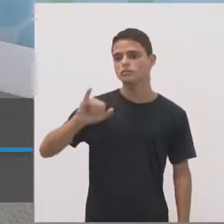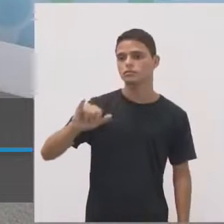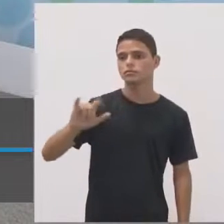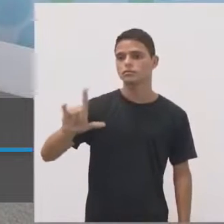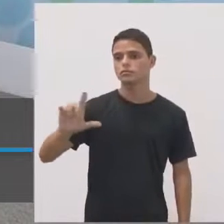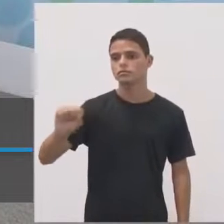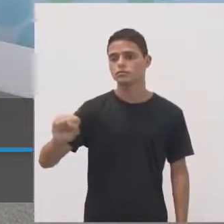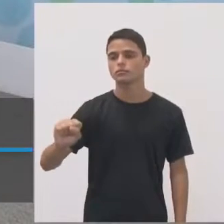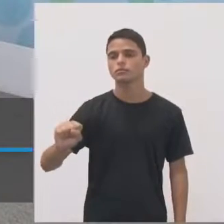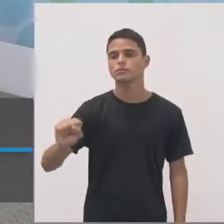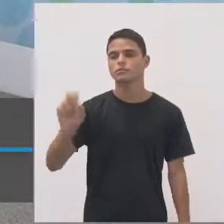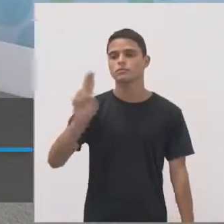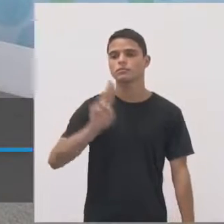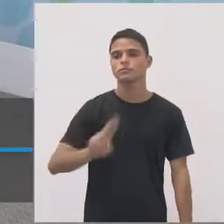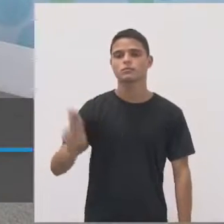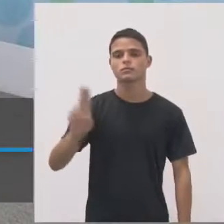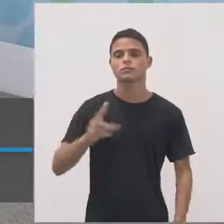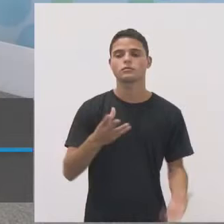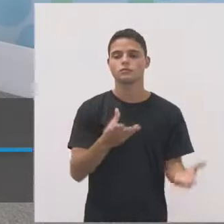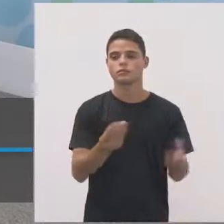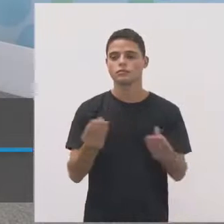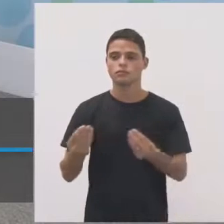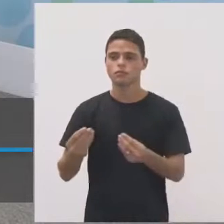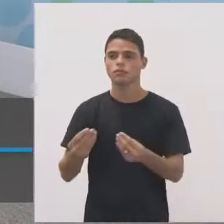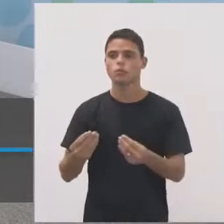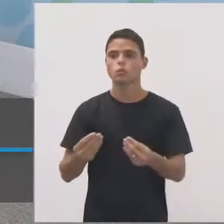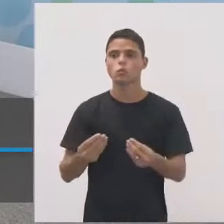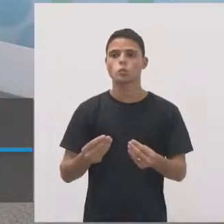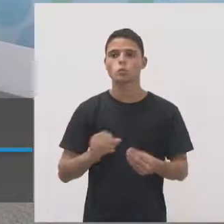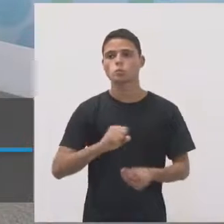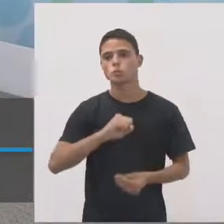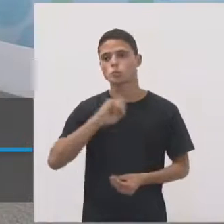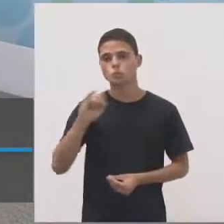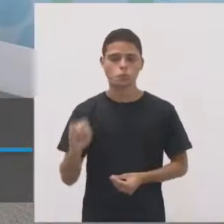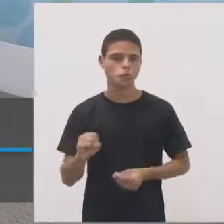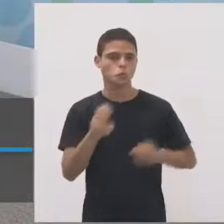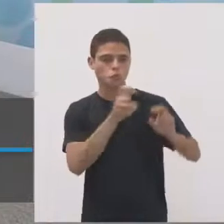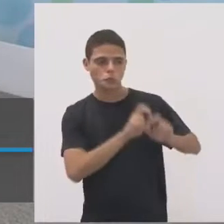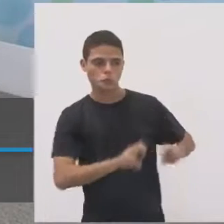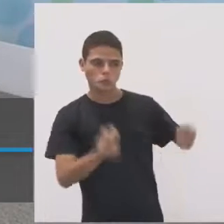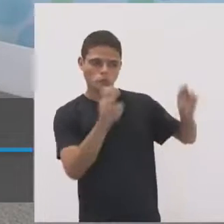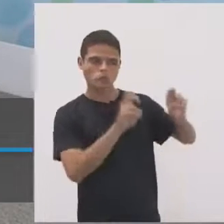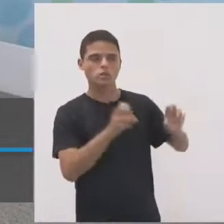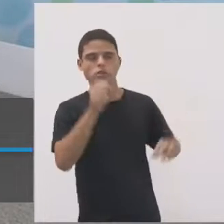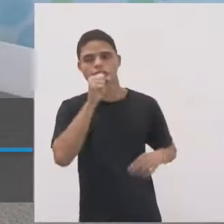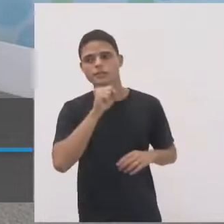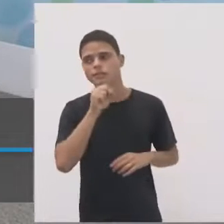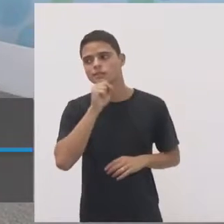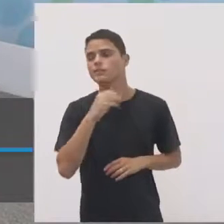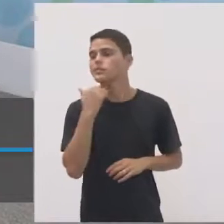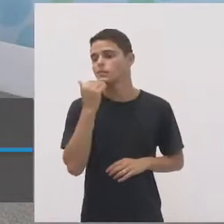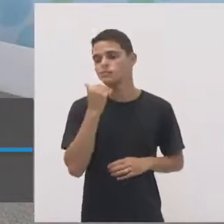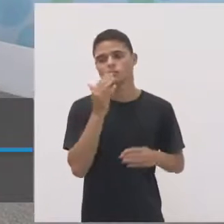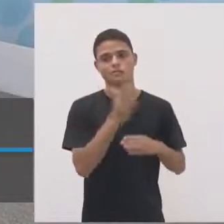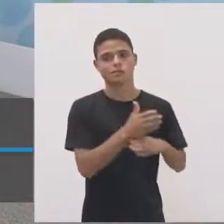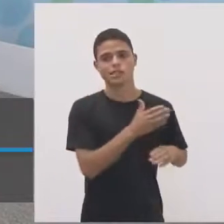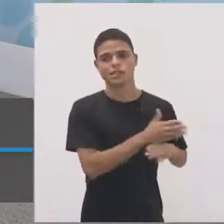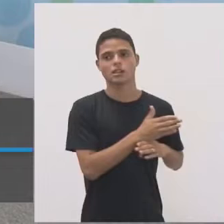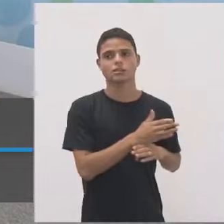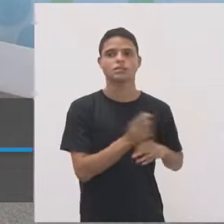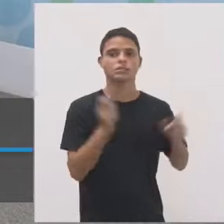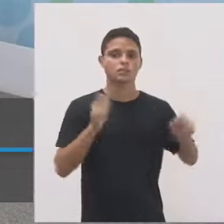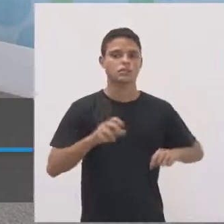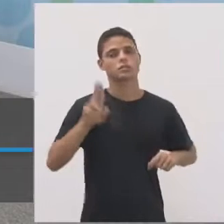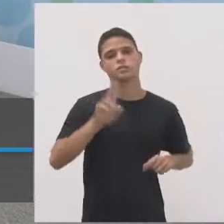nós utilizamos muito aqui na educação, se o computador for muito velho, um Windows 7, não vai rodar. Você vai conseguir usar